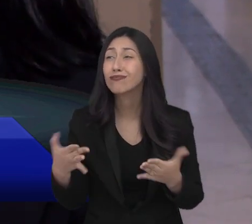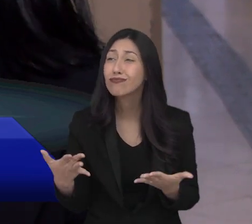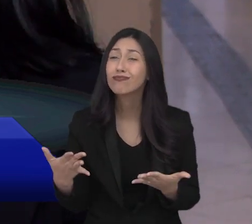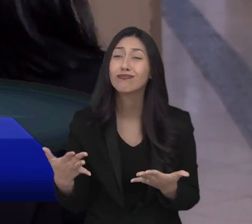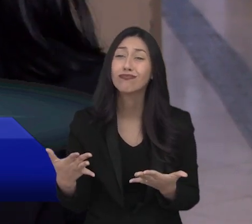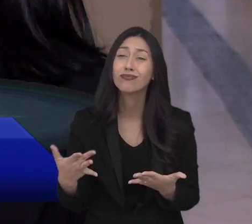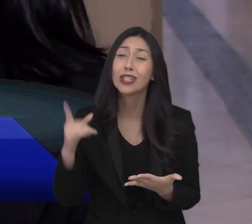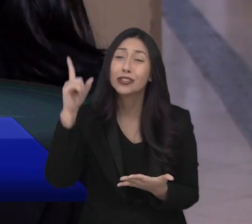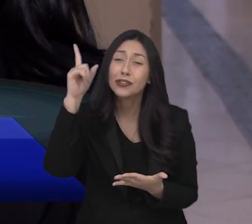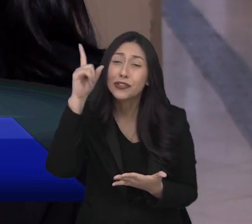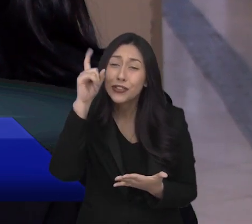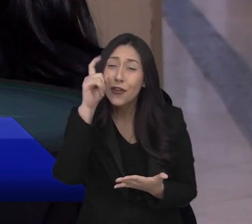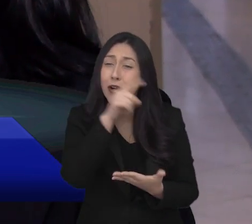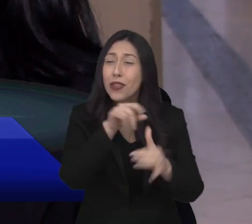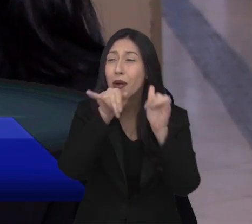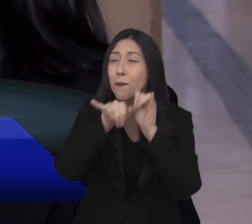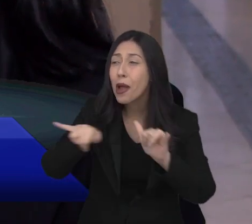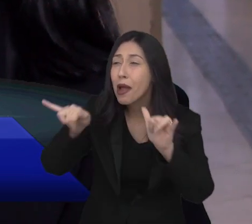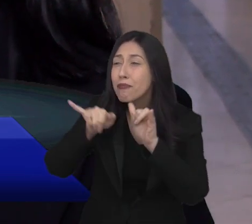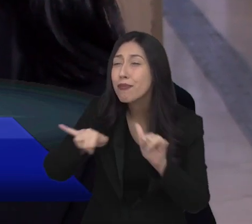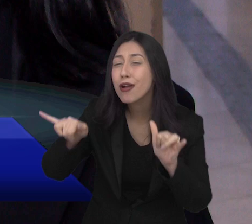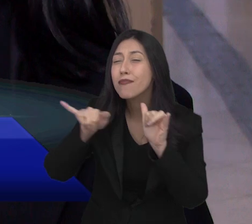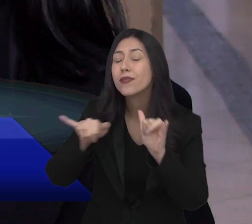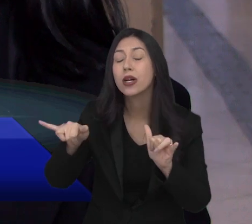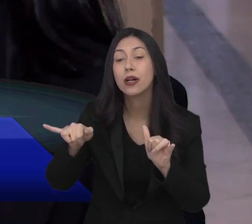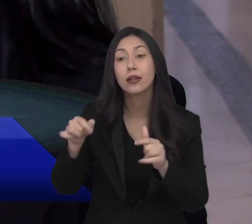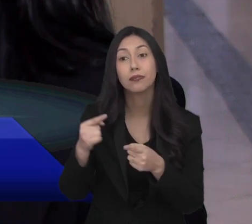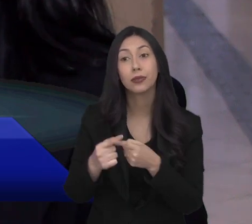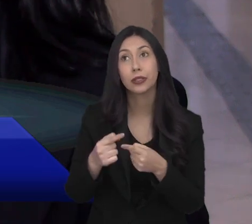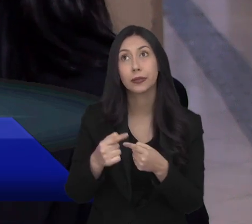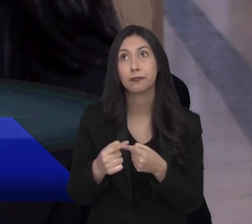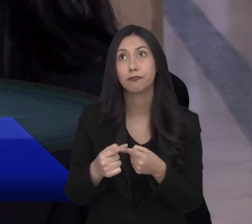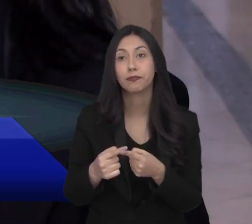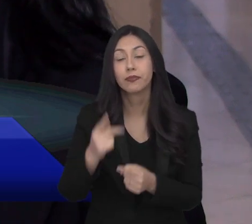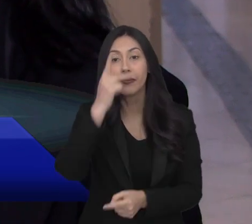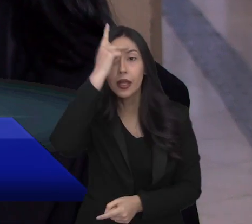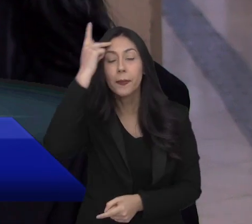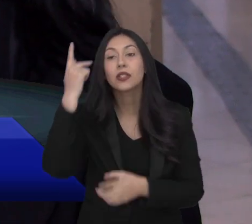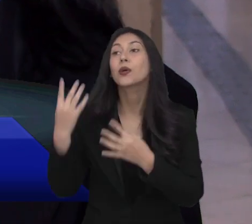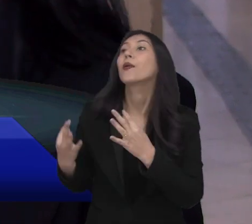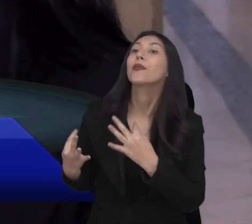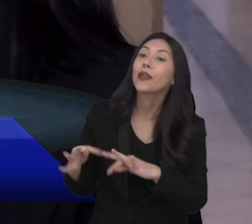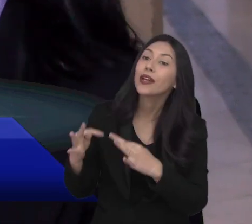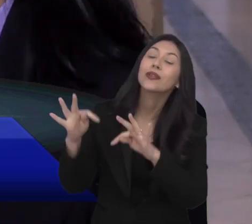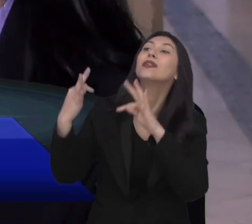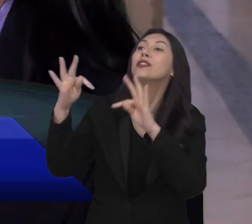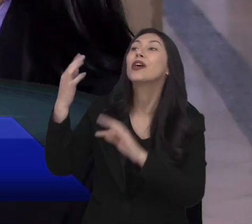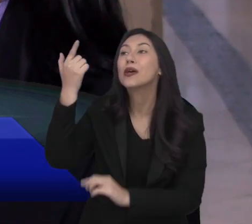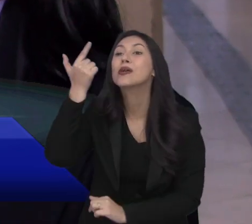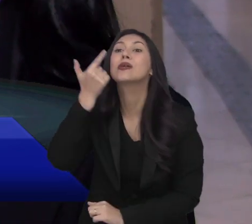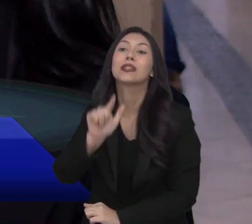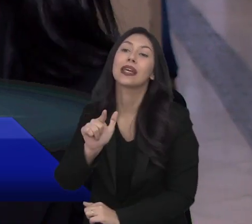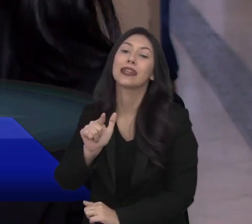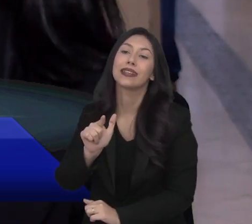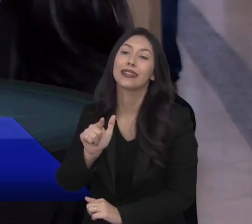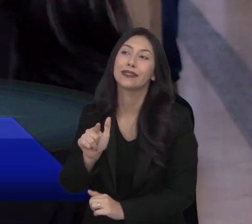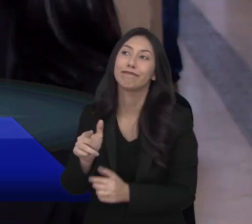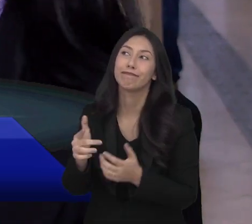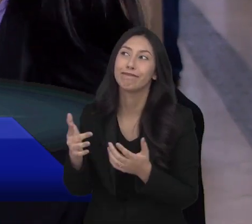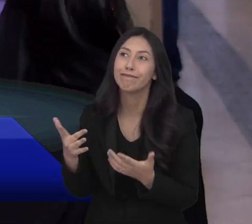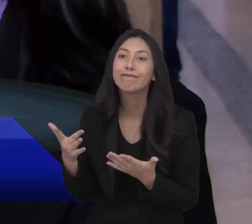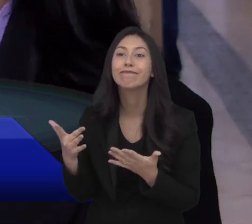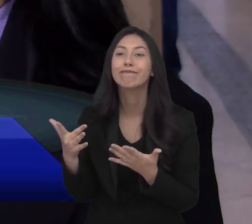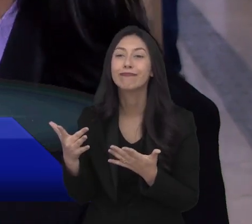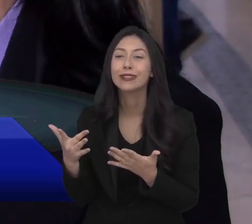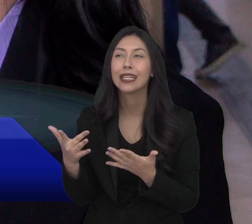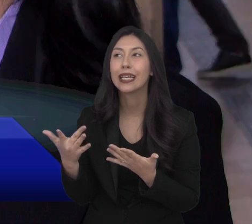engessar, né? E eu falo assim, engessar porque quem tiver mais acesso a tecnologias, ele vai